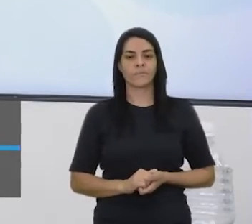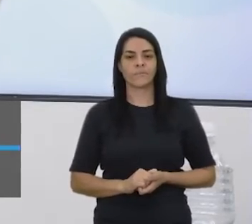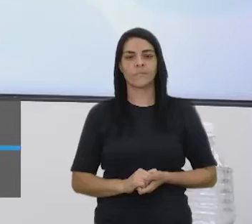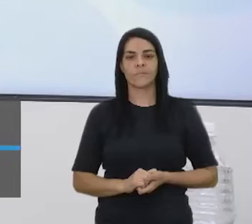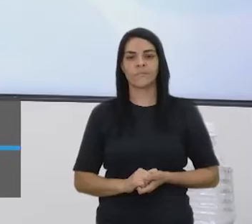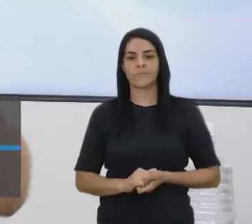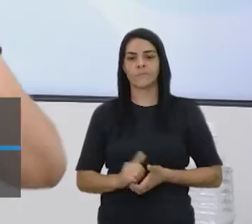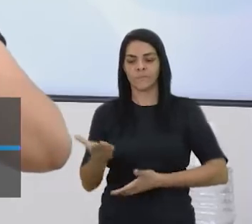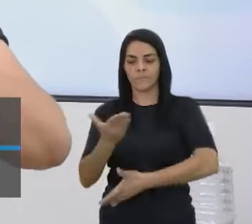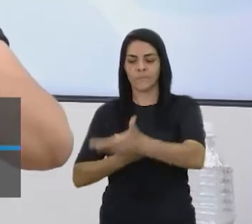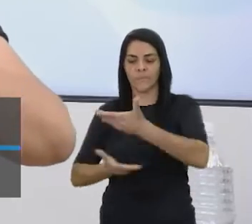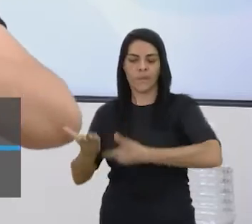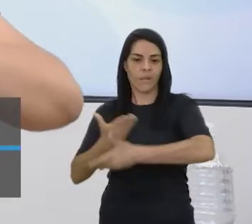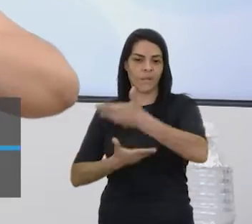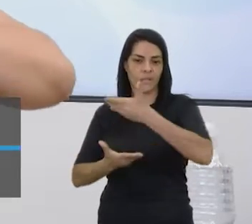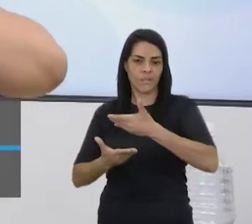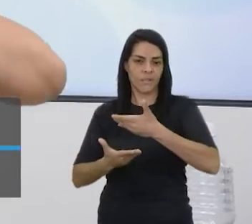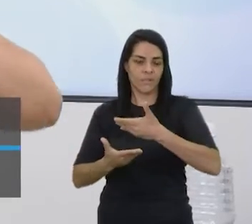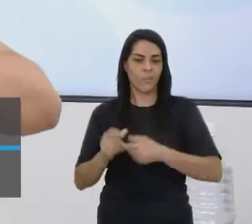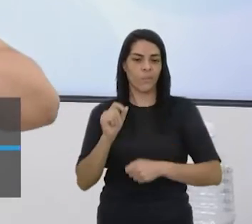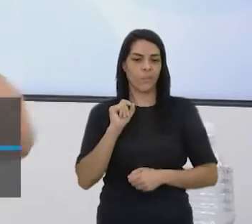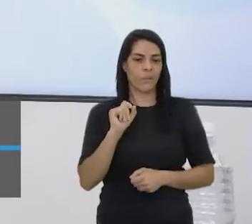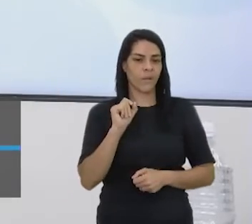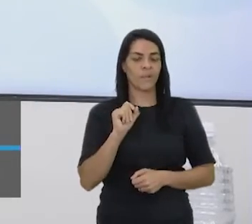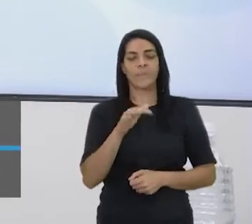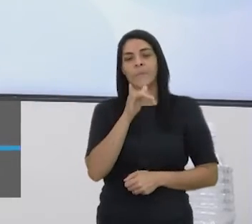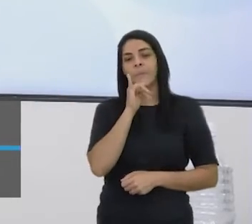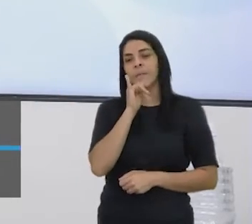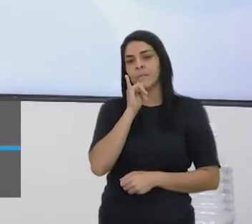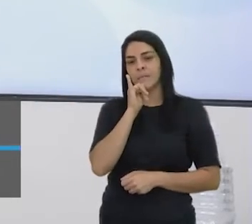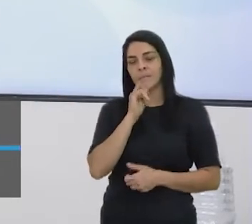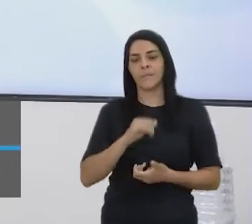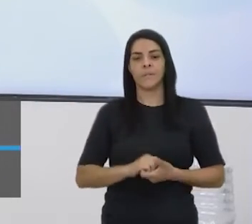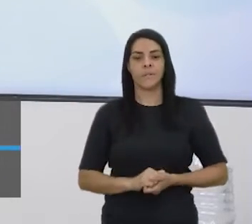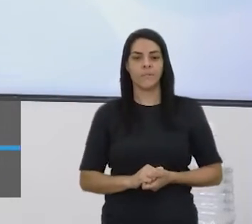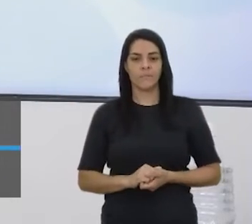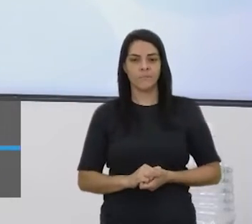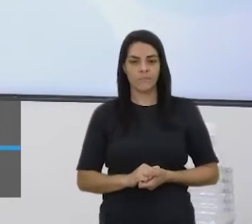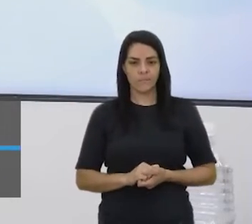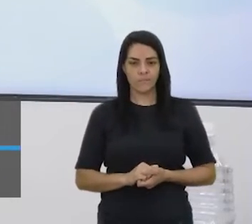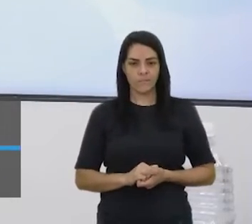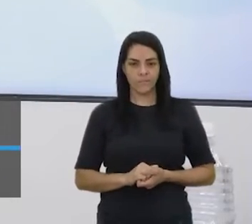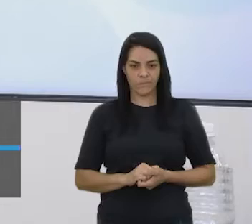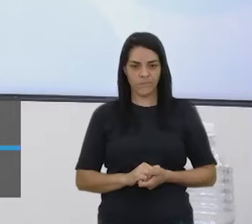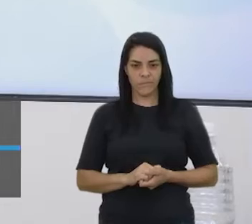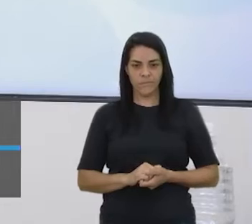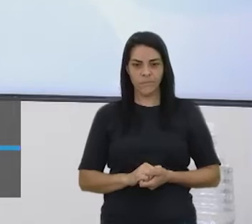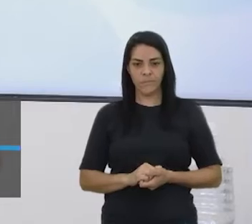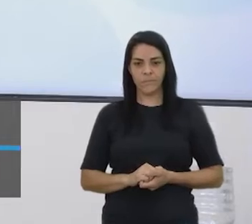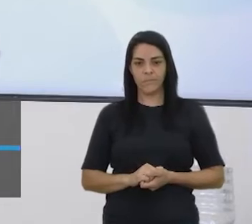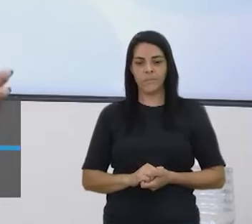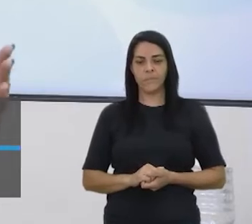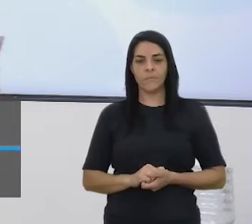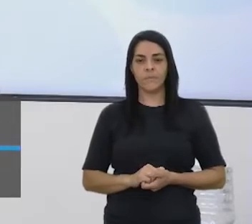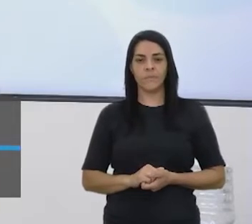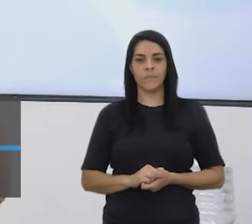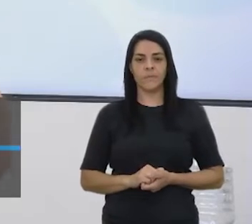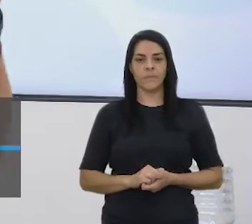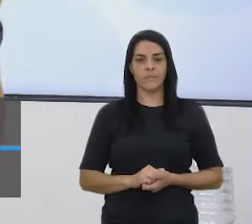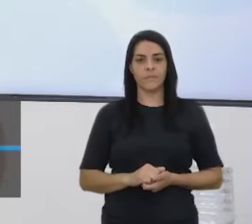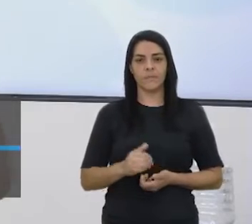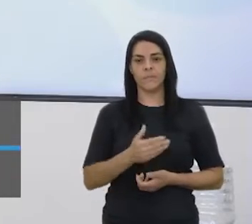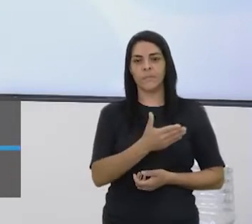eu falo interação direto em qual sentido por exemplo você vamos dizer que você está no seu lar lindo pleno no seu sofá